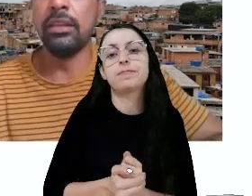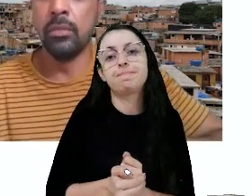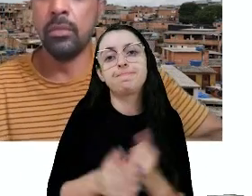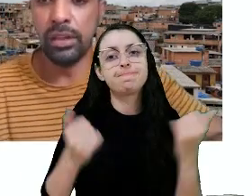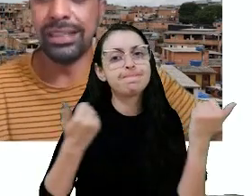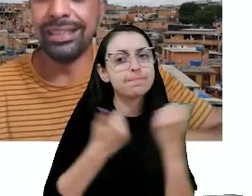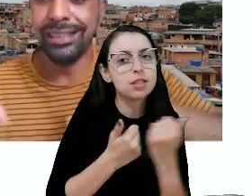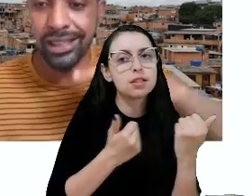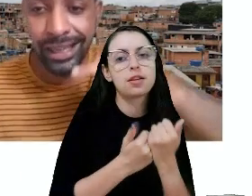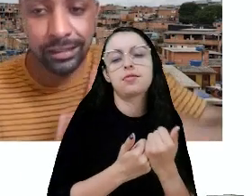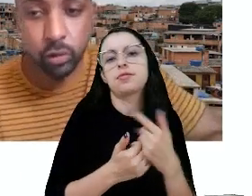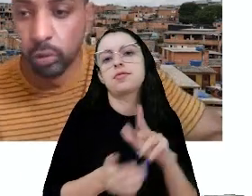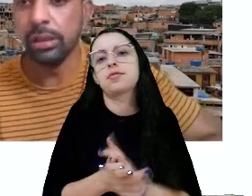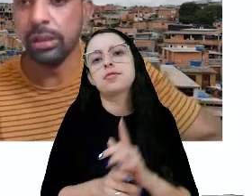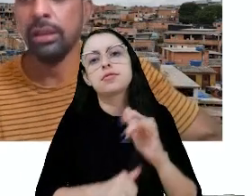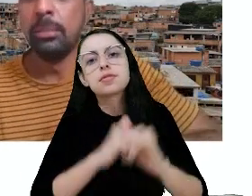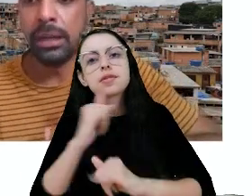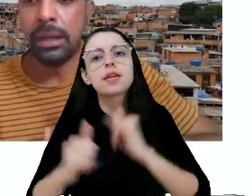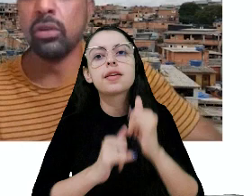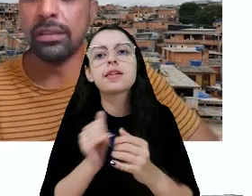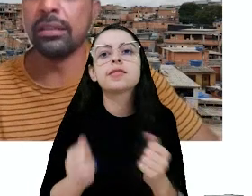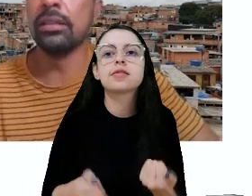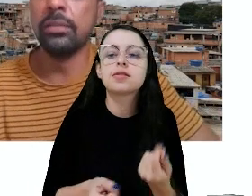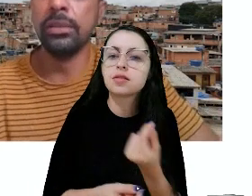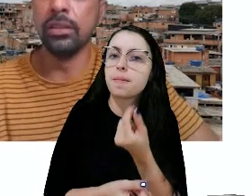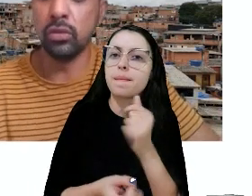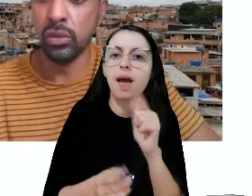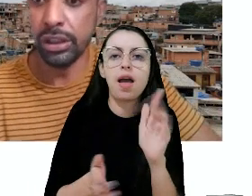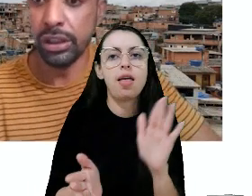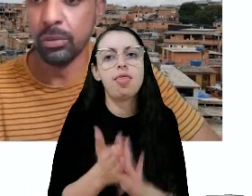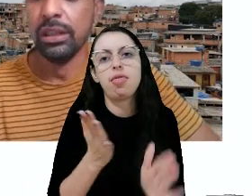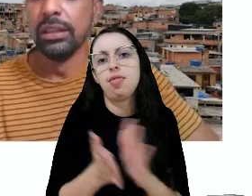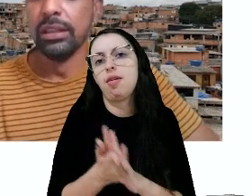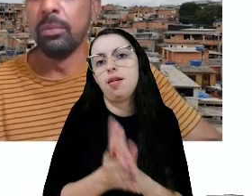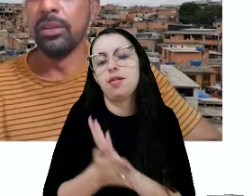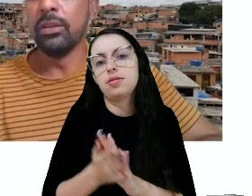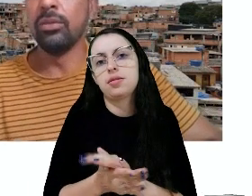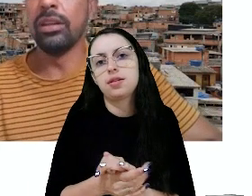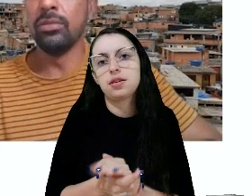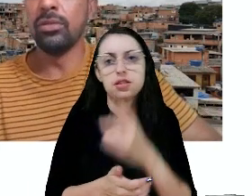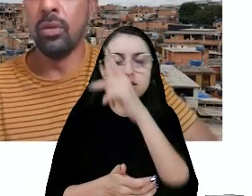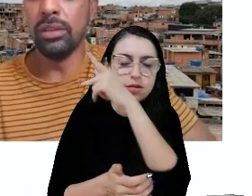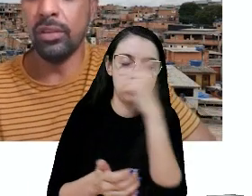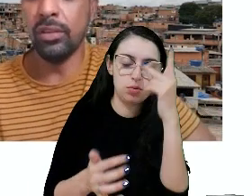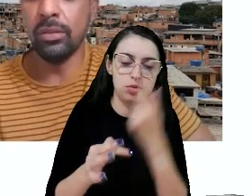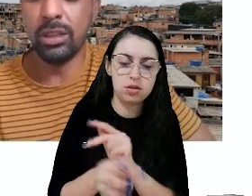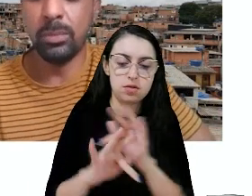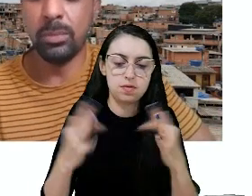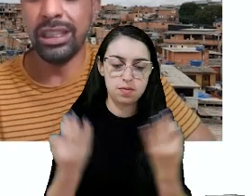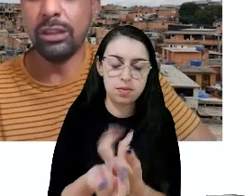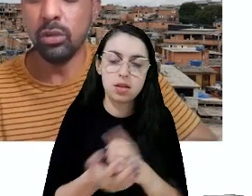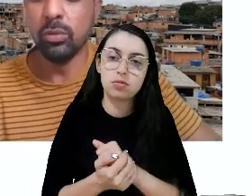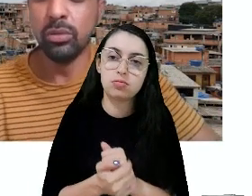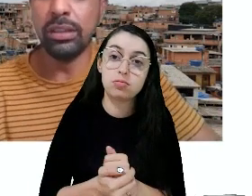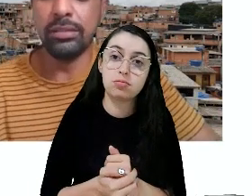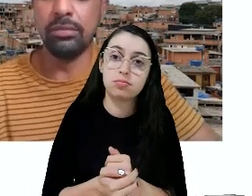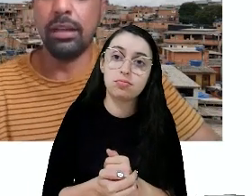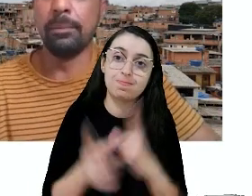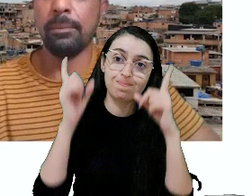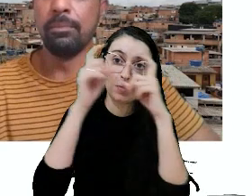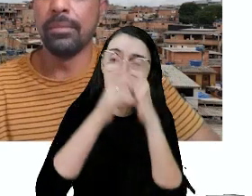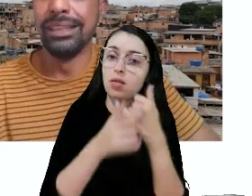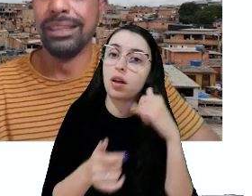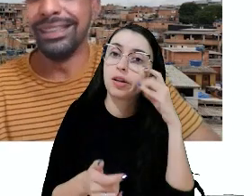fazer parceria e vamos oferecer internet gratuita para todas essas famílias. Conseguimos. Depois encontramos outra dificuldade. Poxa, nem todo mundo